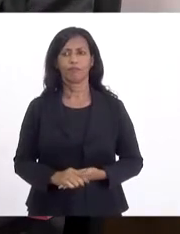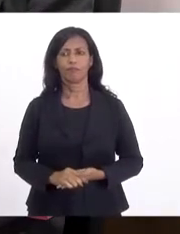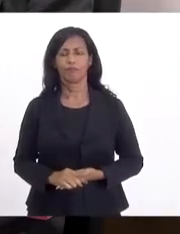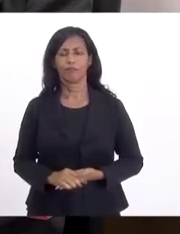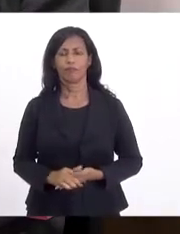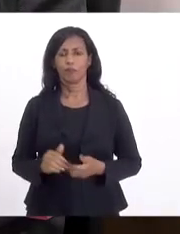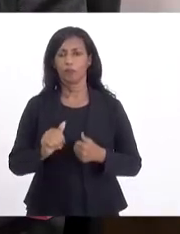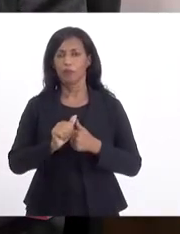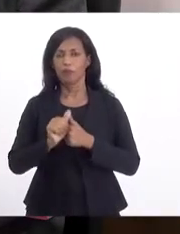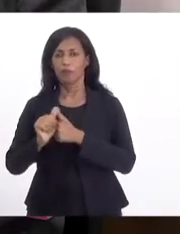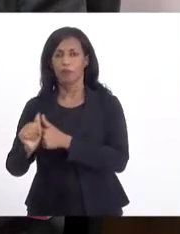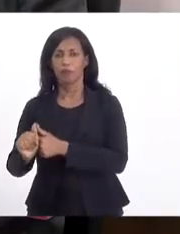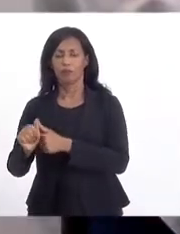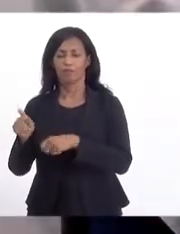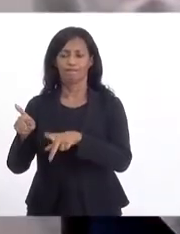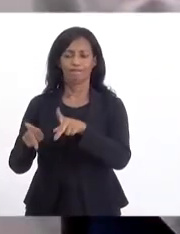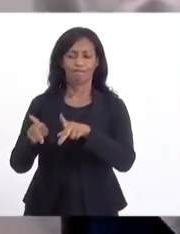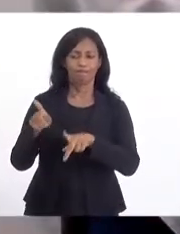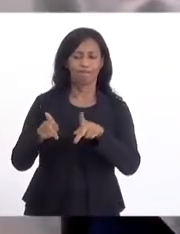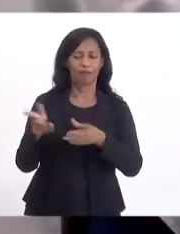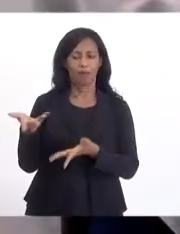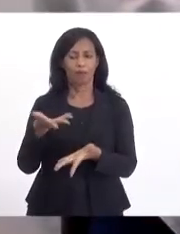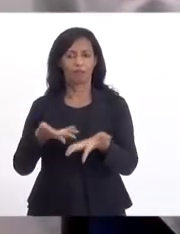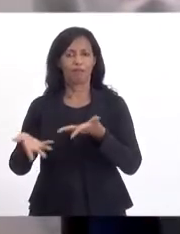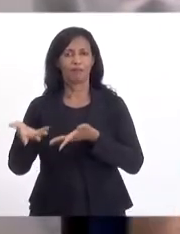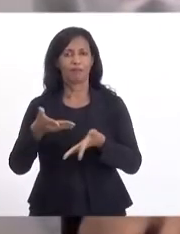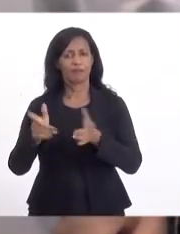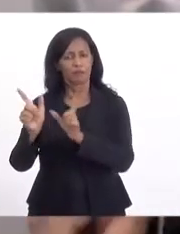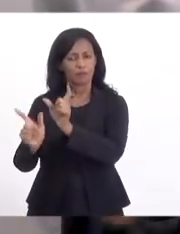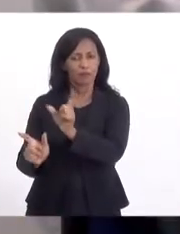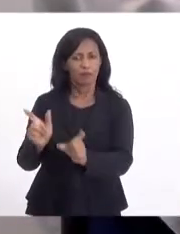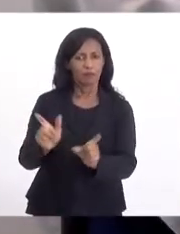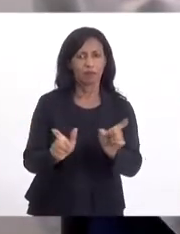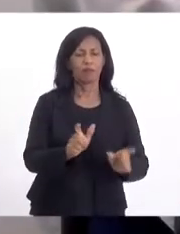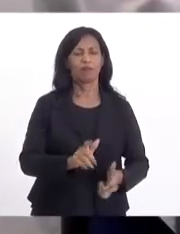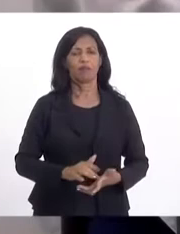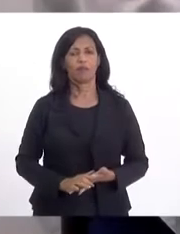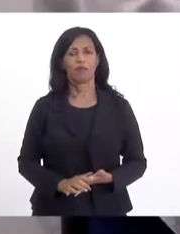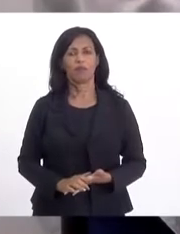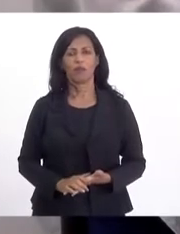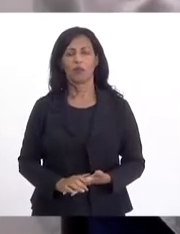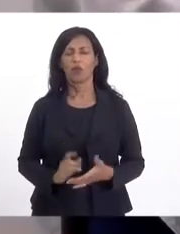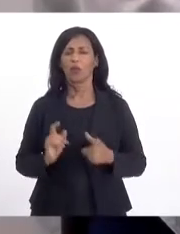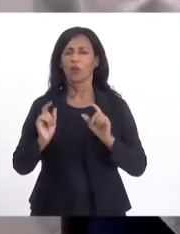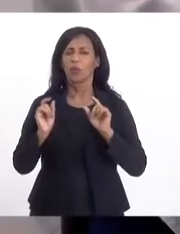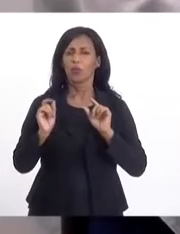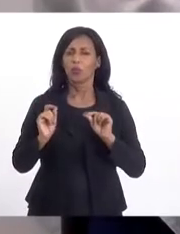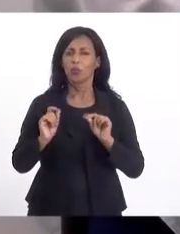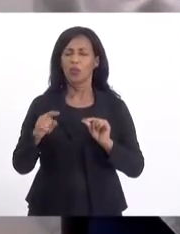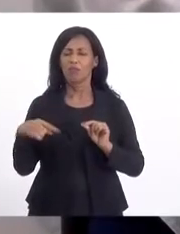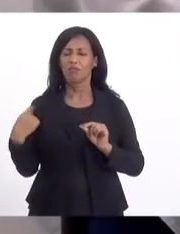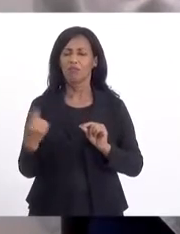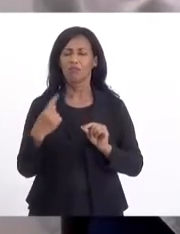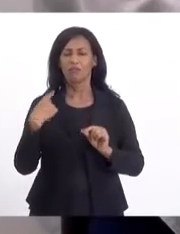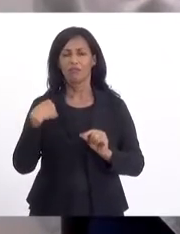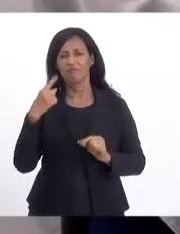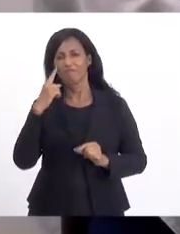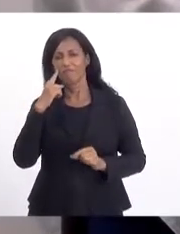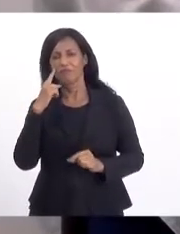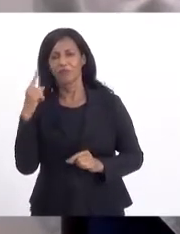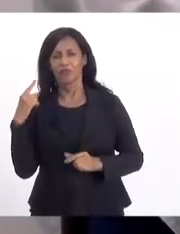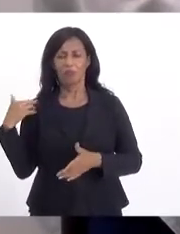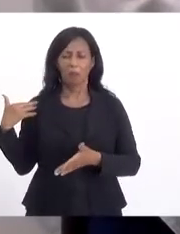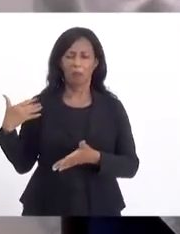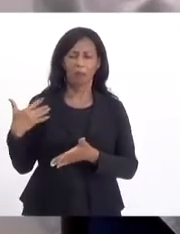O acompanhamento popular, a participação popular. O que que nós temos visto no último tempo,